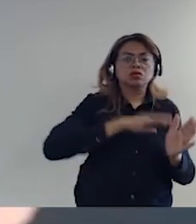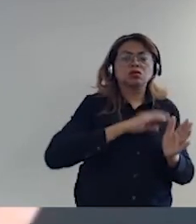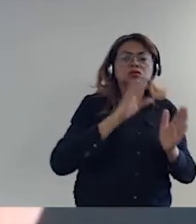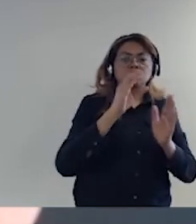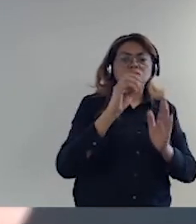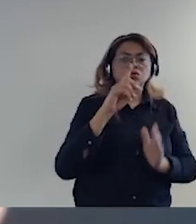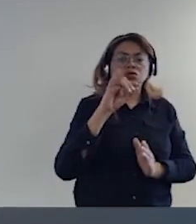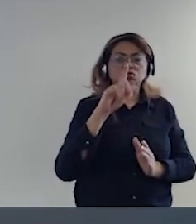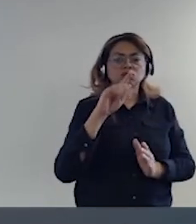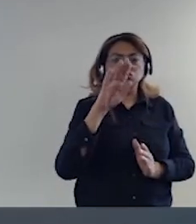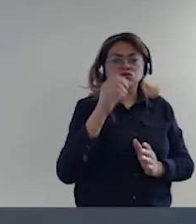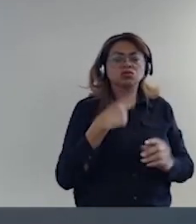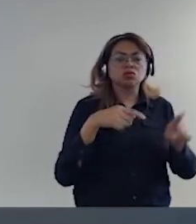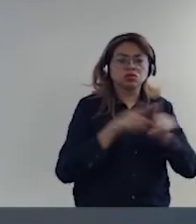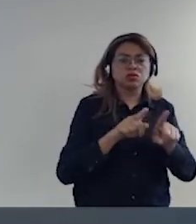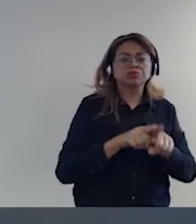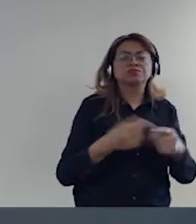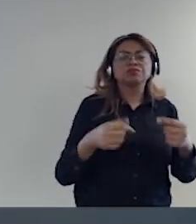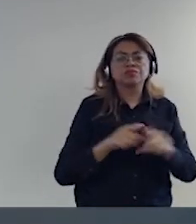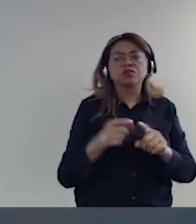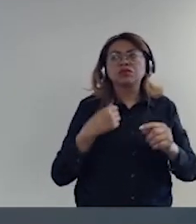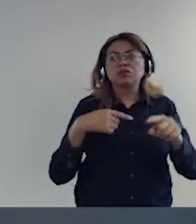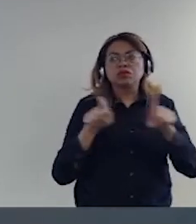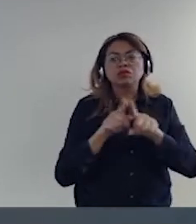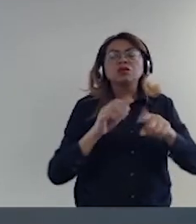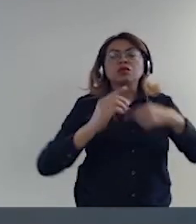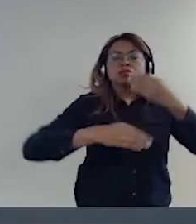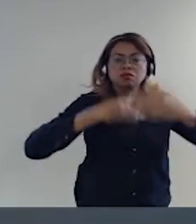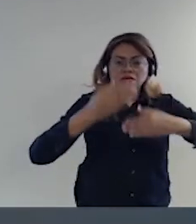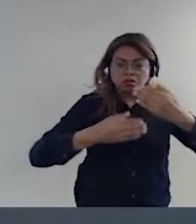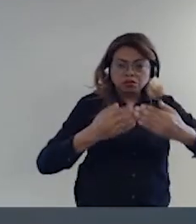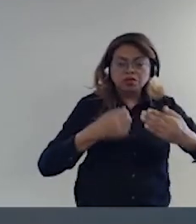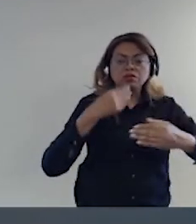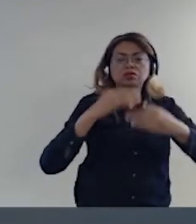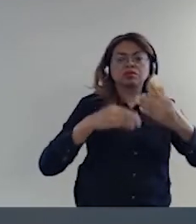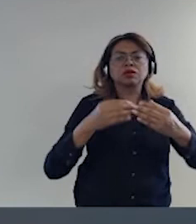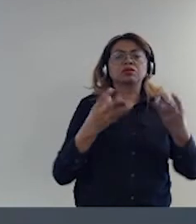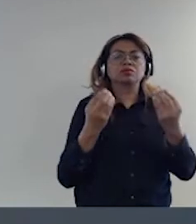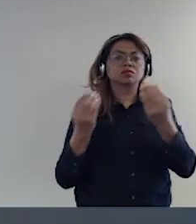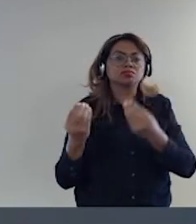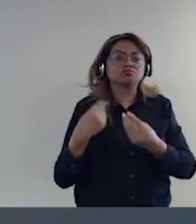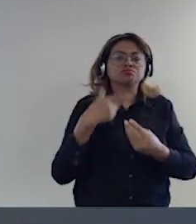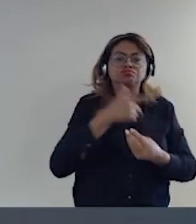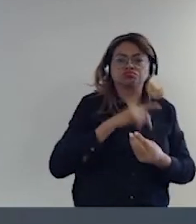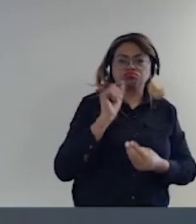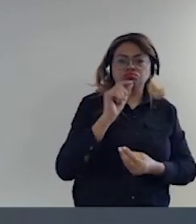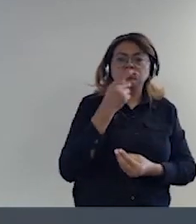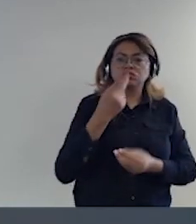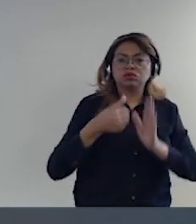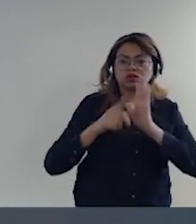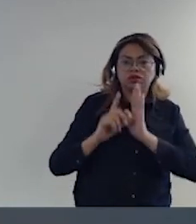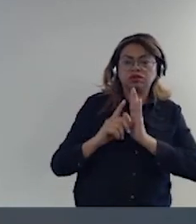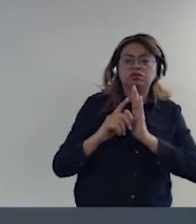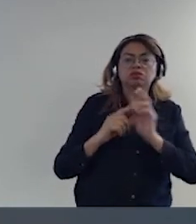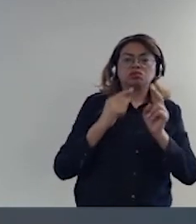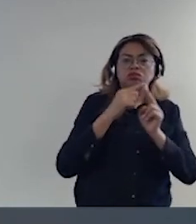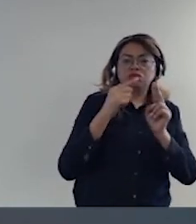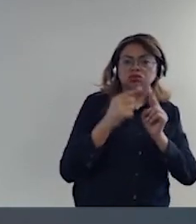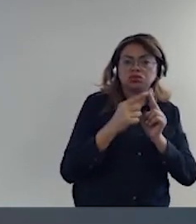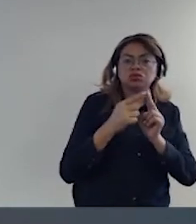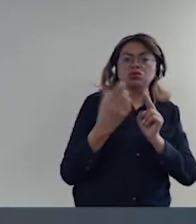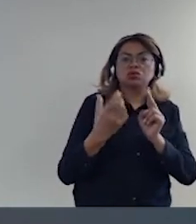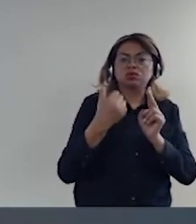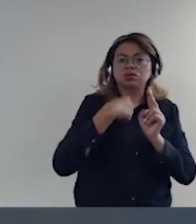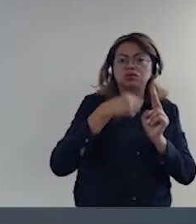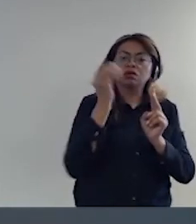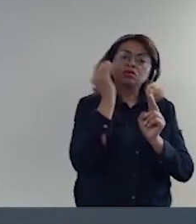desequilíbrio originário, a lesão, e em matéria de desequilíbrio superveniente, a excessiva onerosidade de que eu falava. E nas duas figuras,